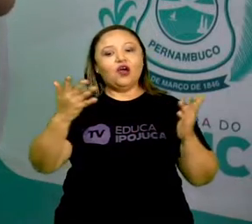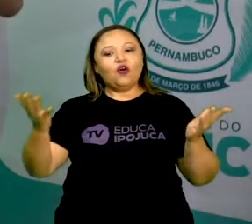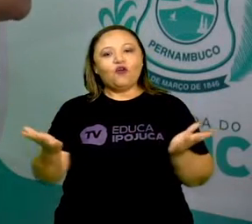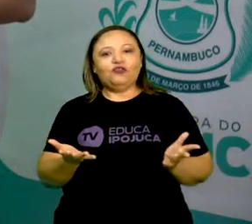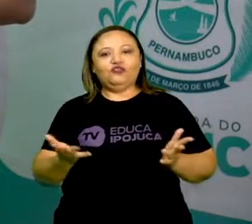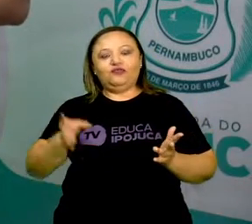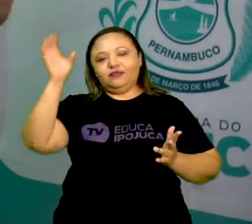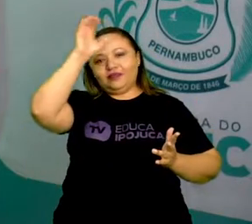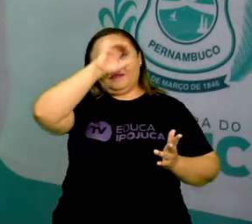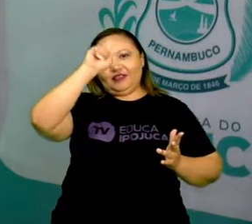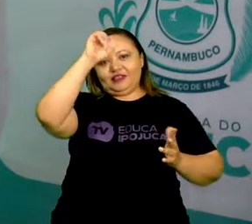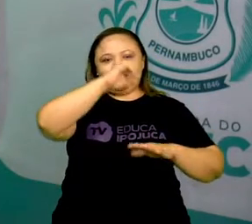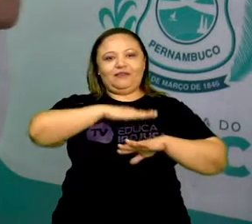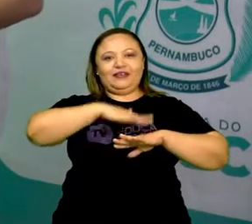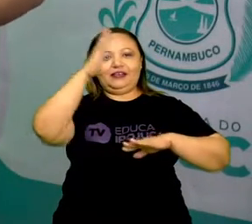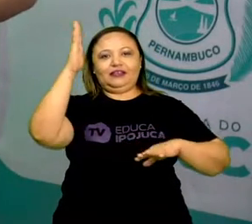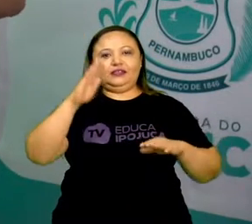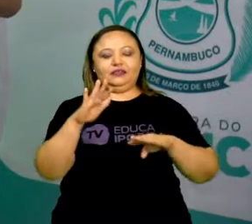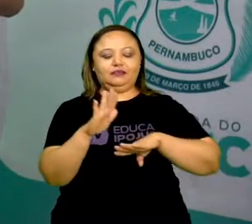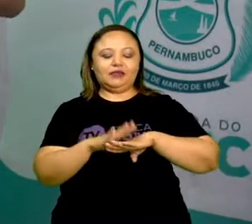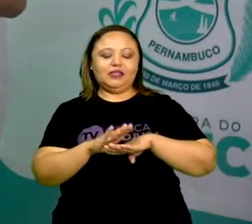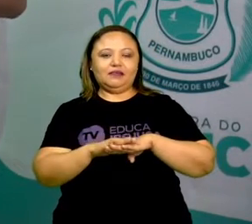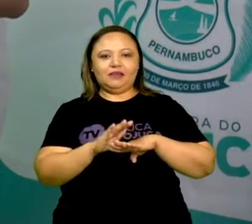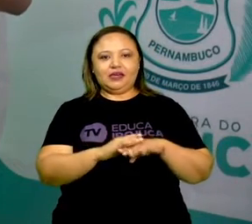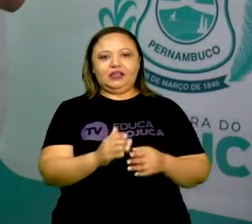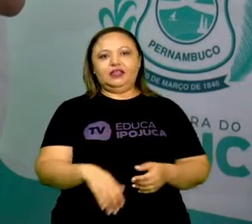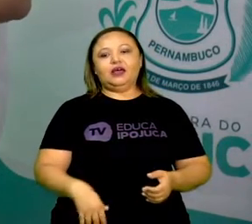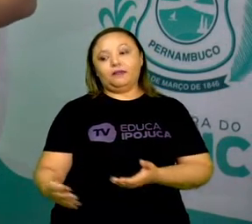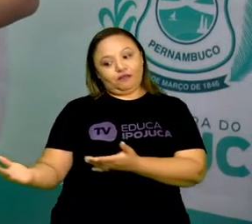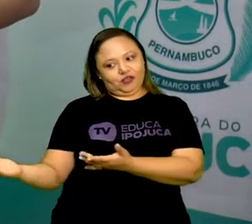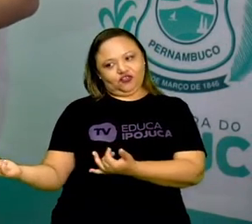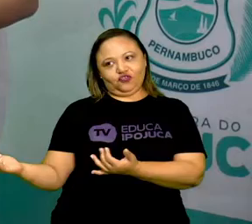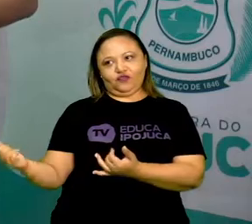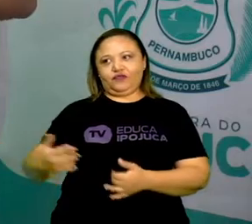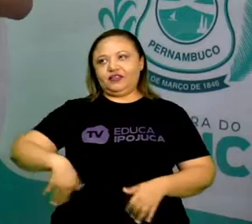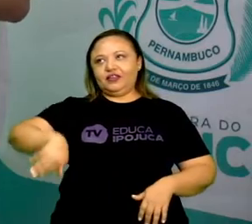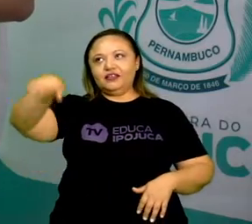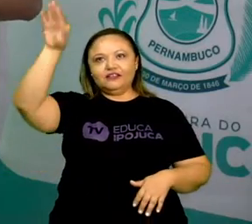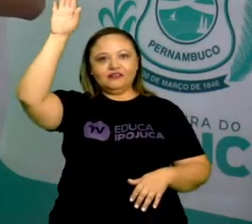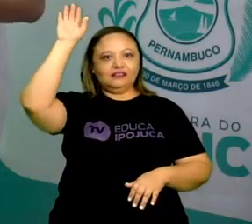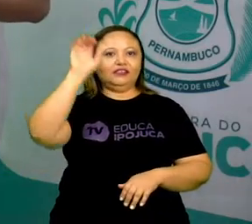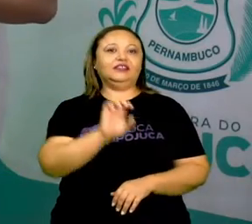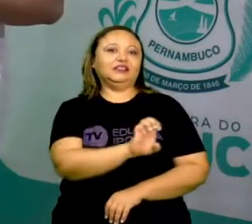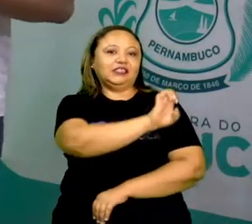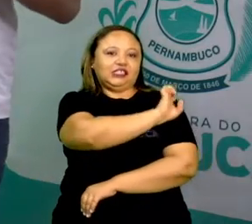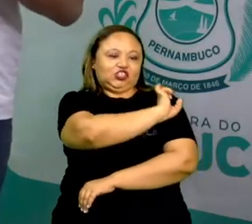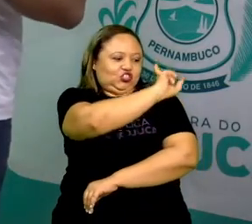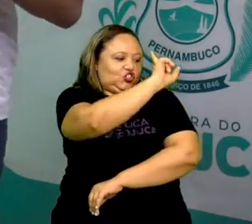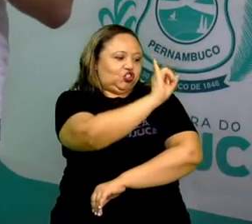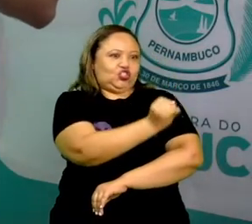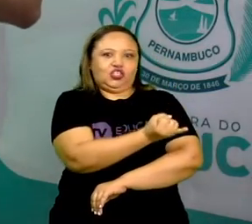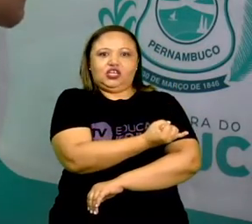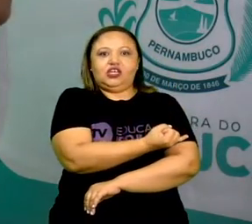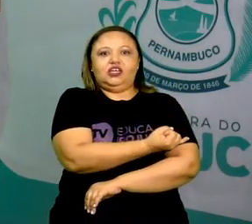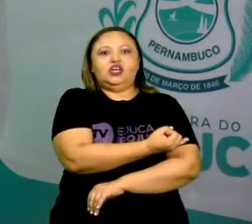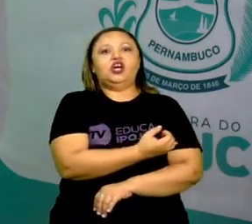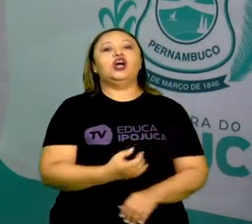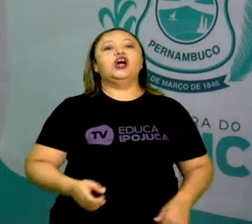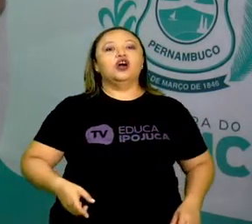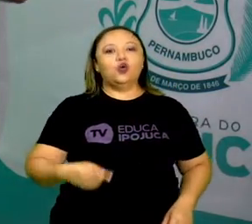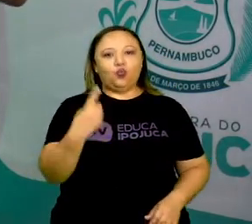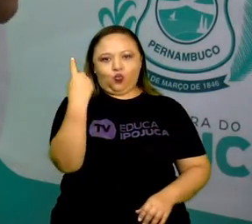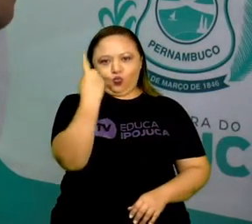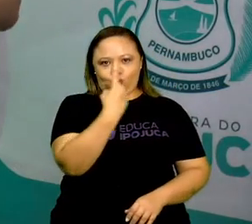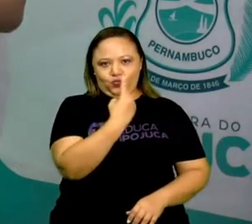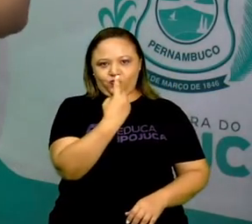de matemática para a educação de jovens e adultos da fase 1. É isso aí, pessoal. É a aula 5 de